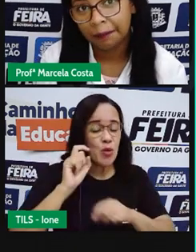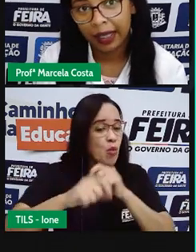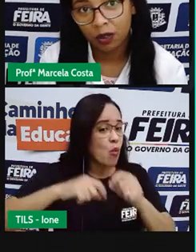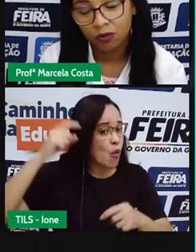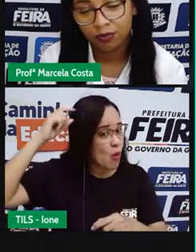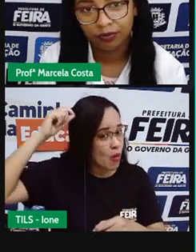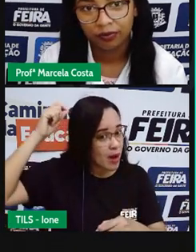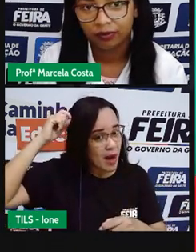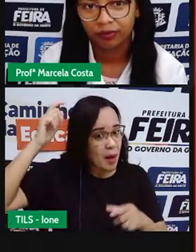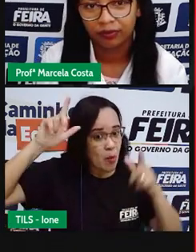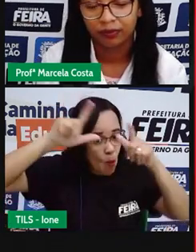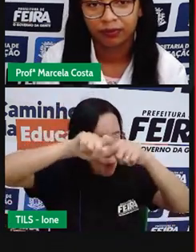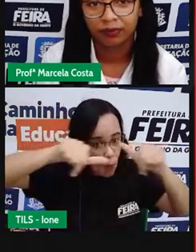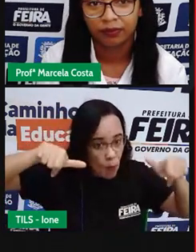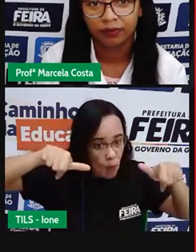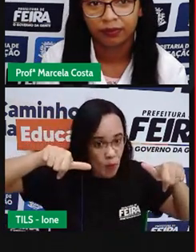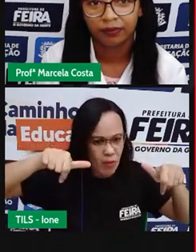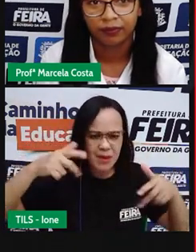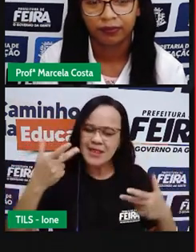Tudo bem não ter cabelo.